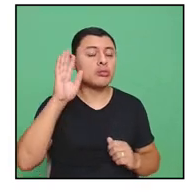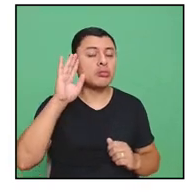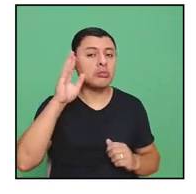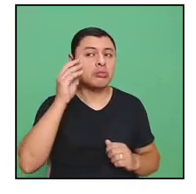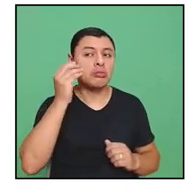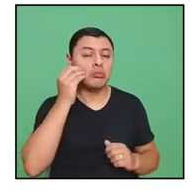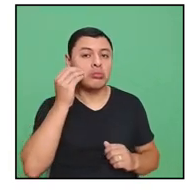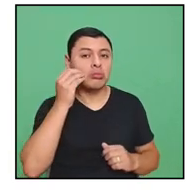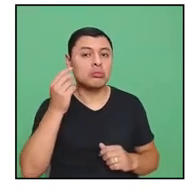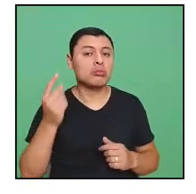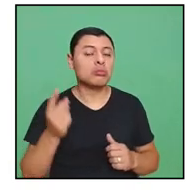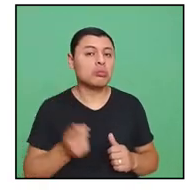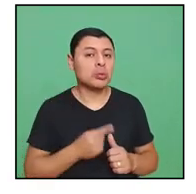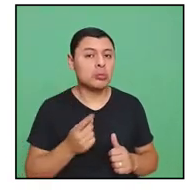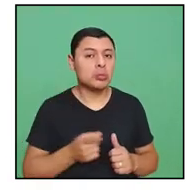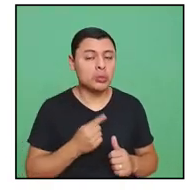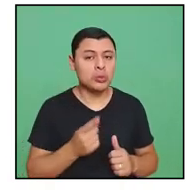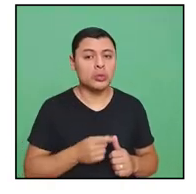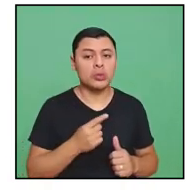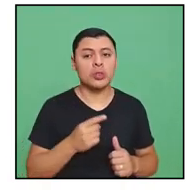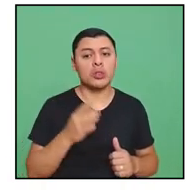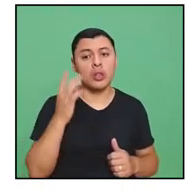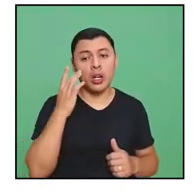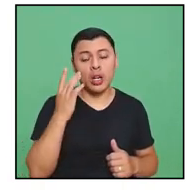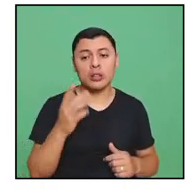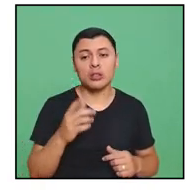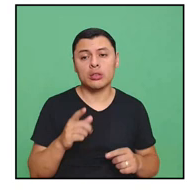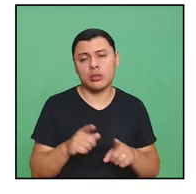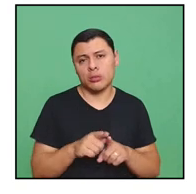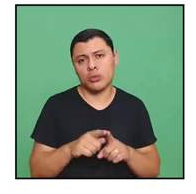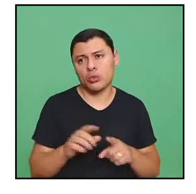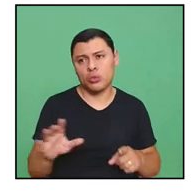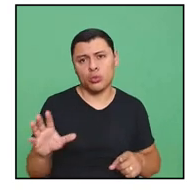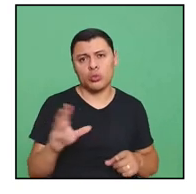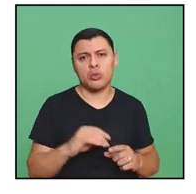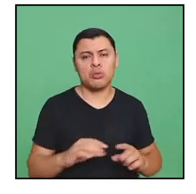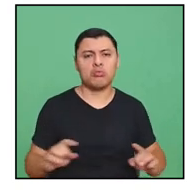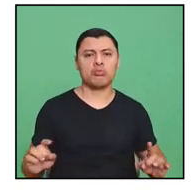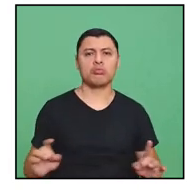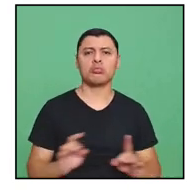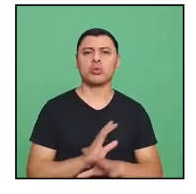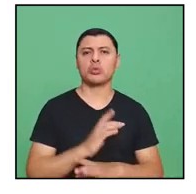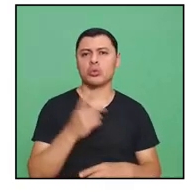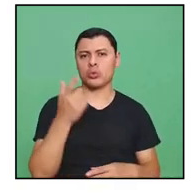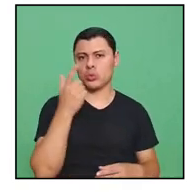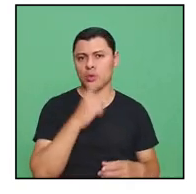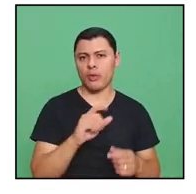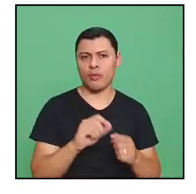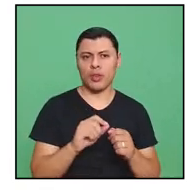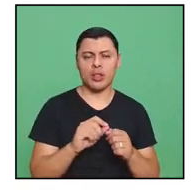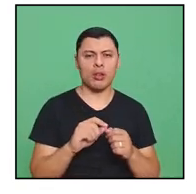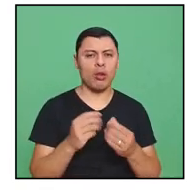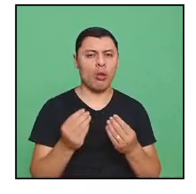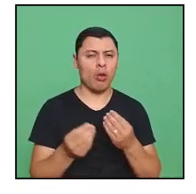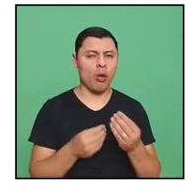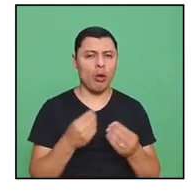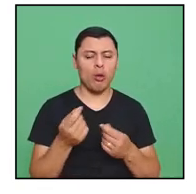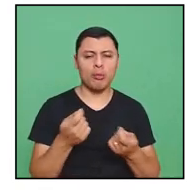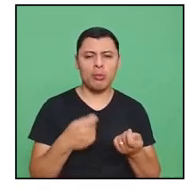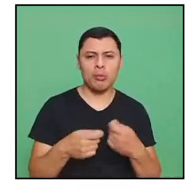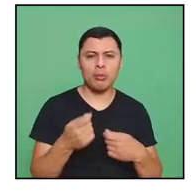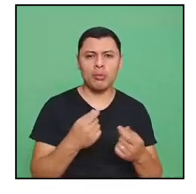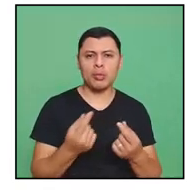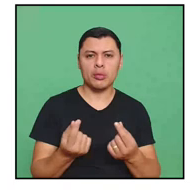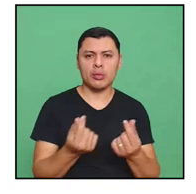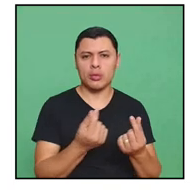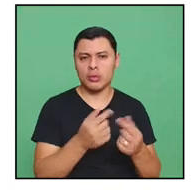porque acho que também não é todo mundo que está preparado para lidar com uma lógica de mercado financeiro